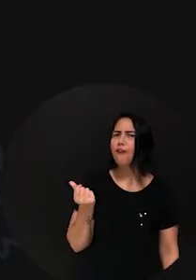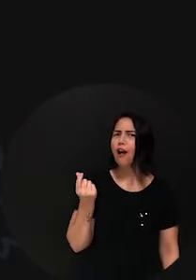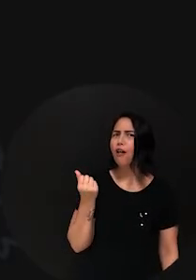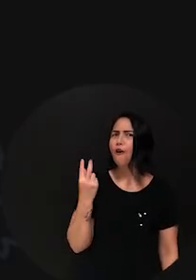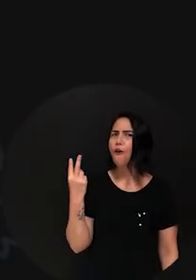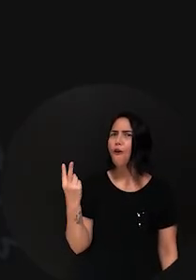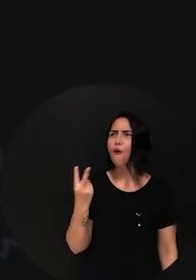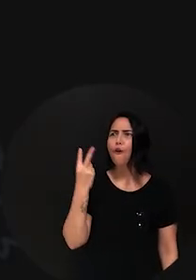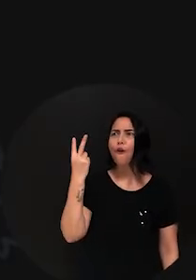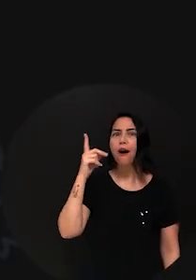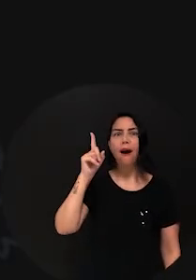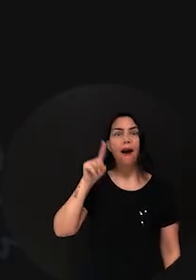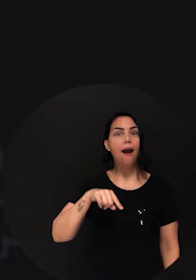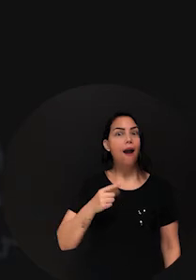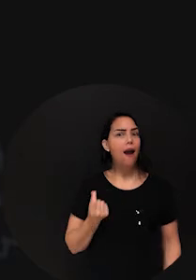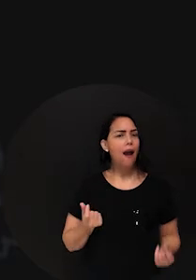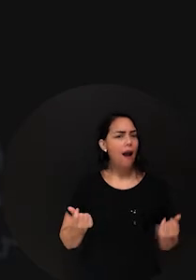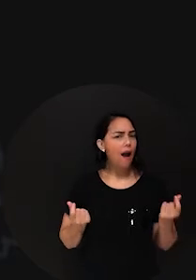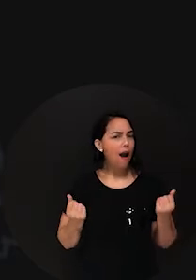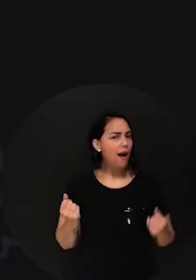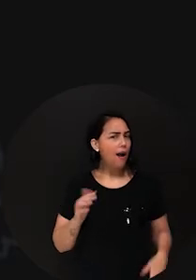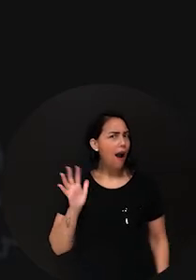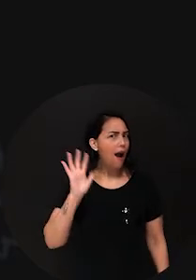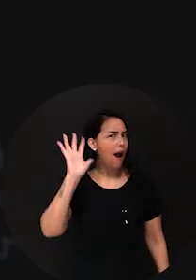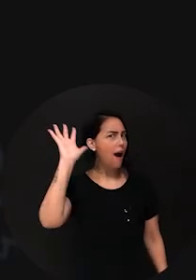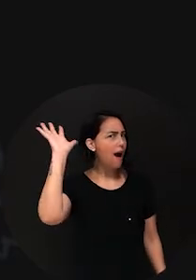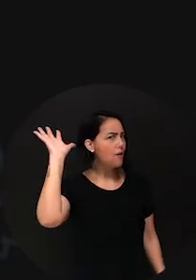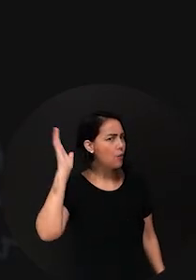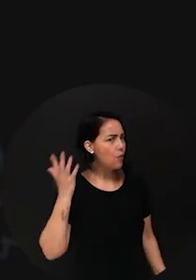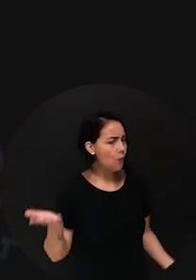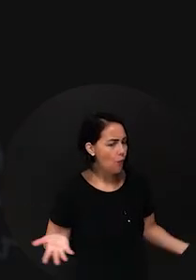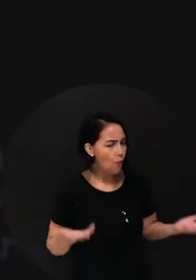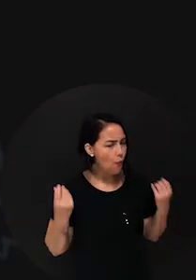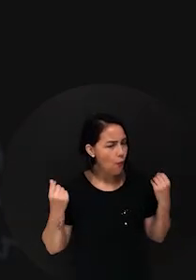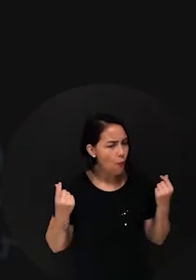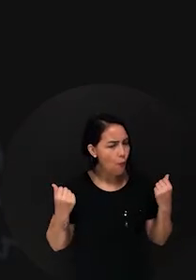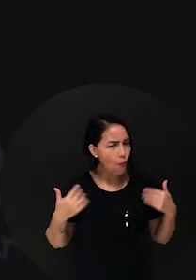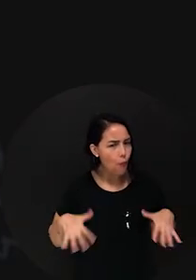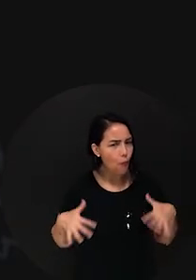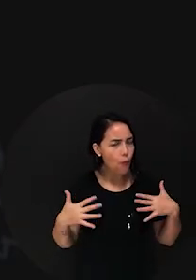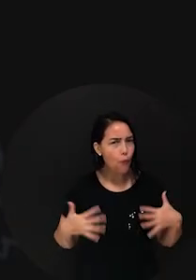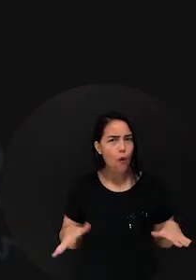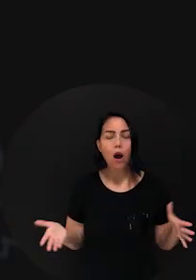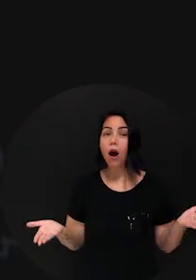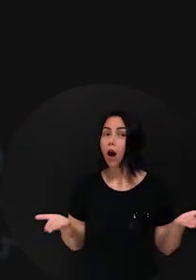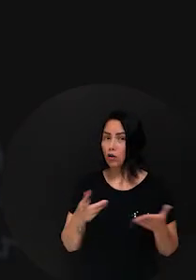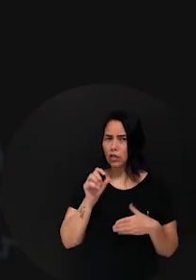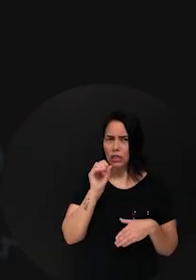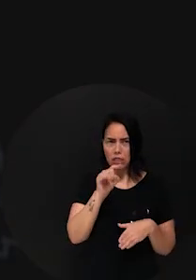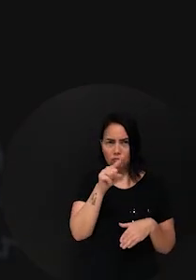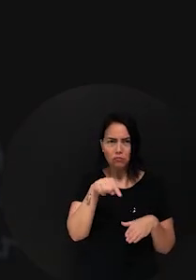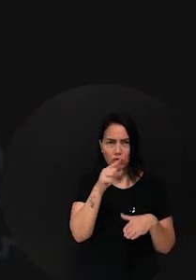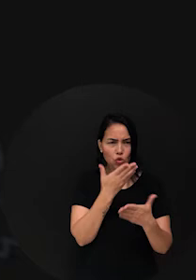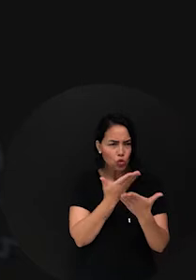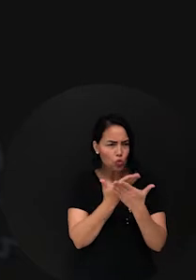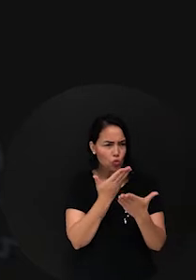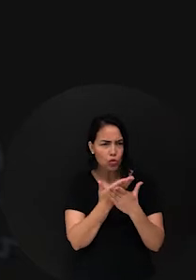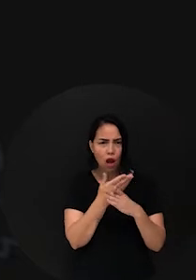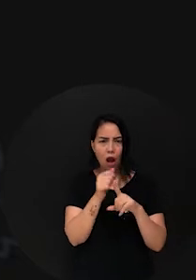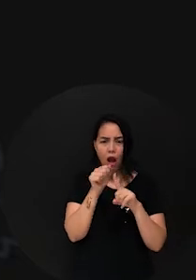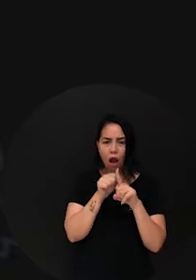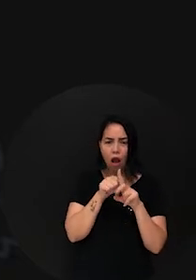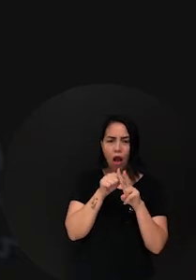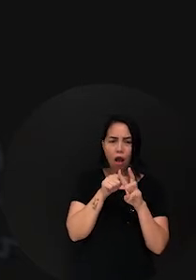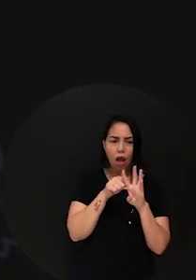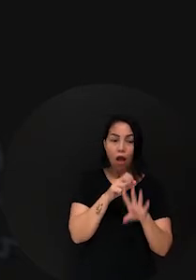alto. Quem for estudar num sistema de conservatório, hoje em dia, não desembolsa menos de R$500 mensais, tá? E aqui